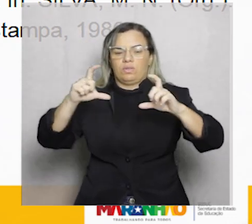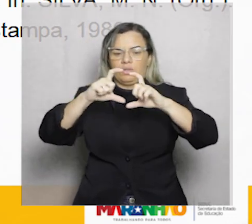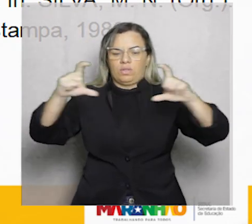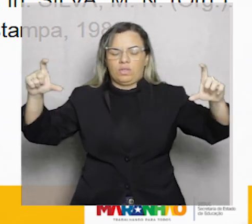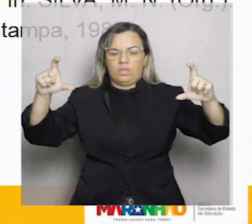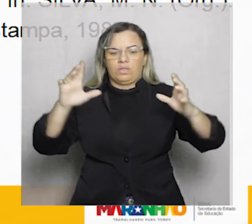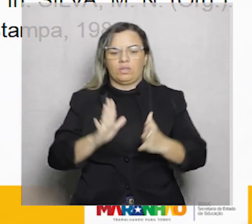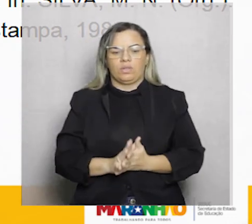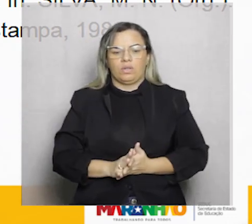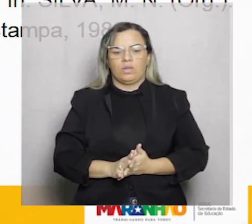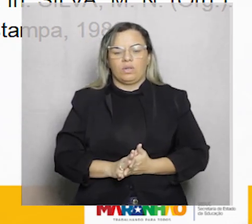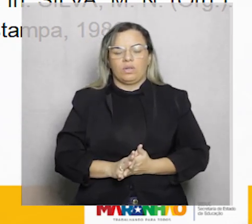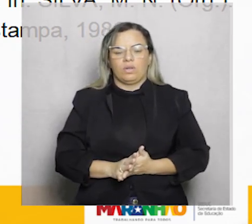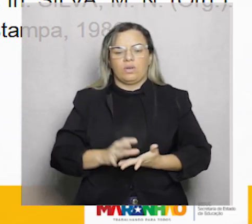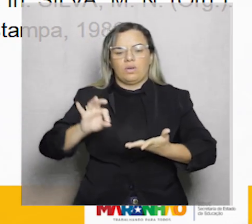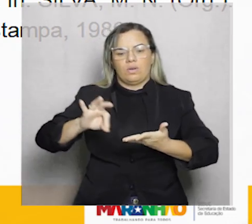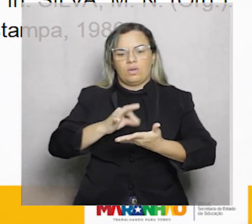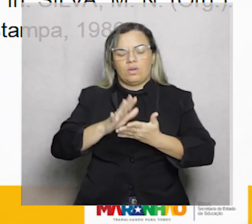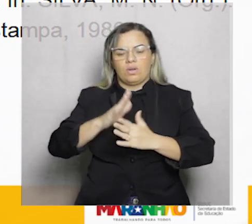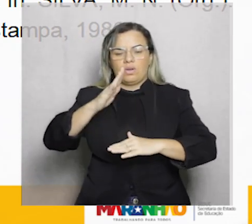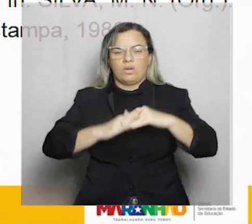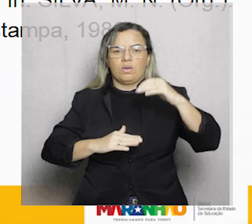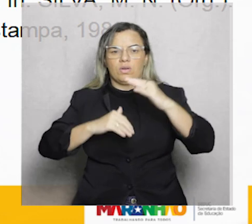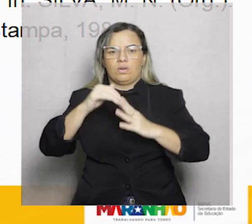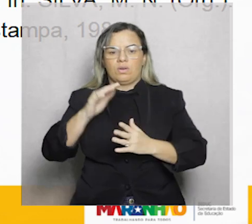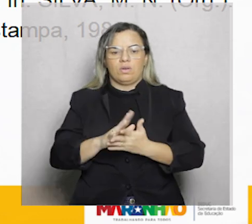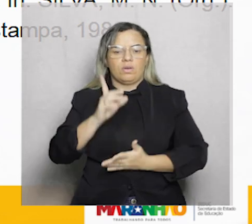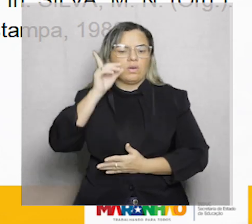O alfaiate pardo,